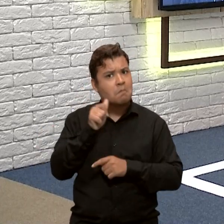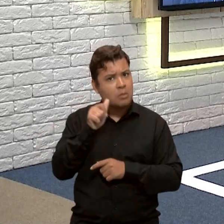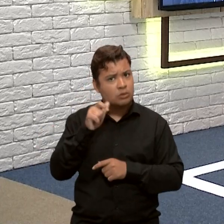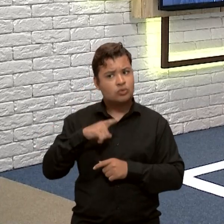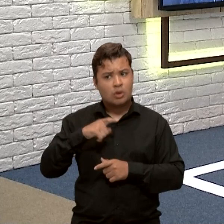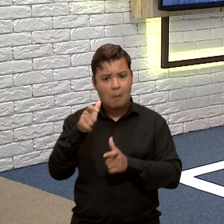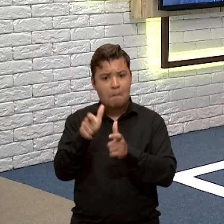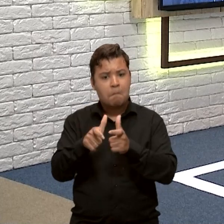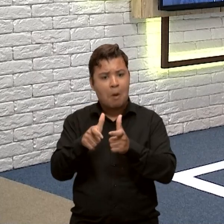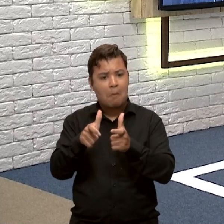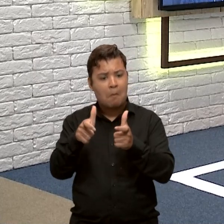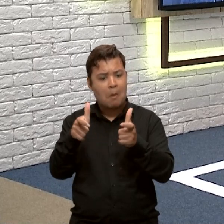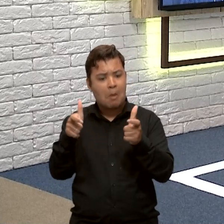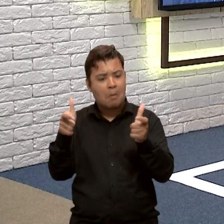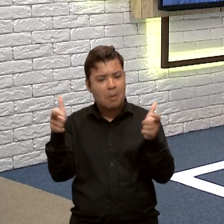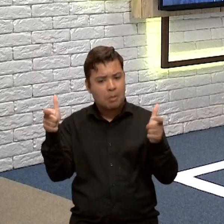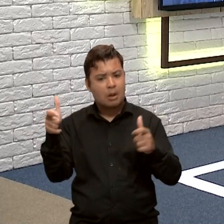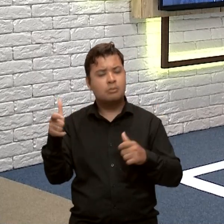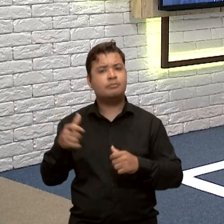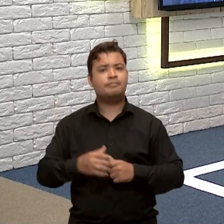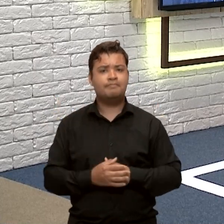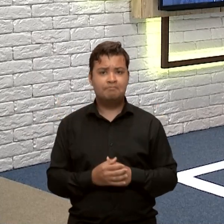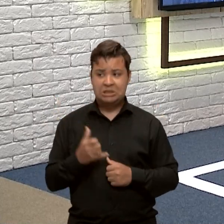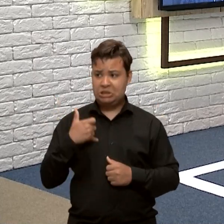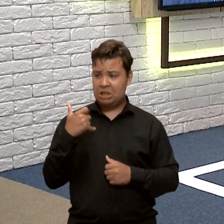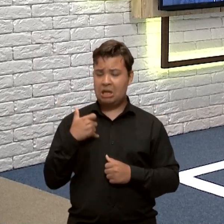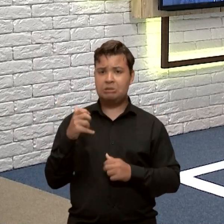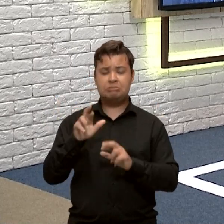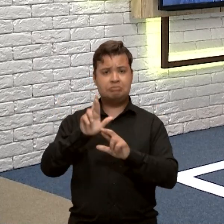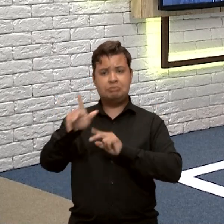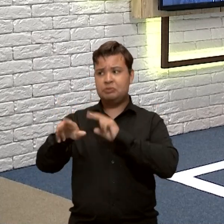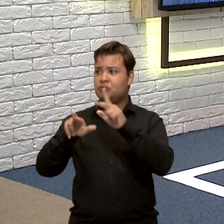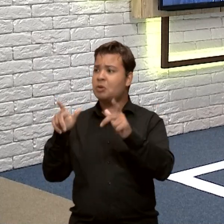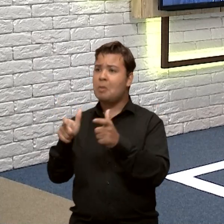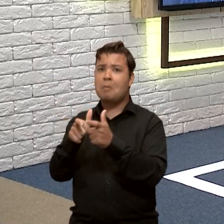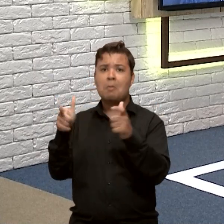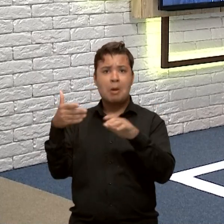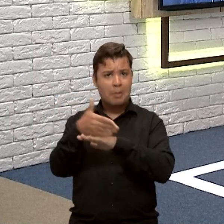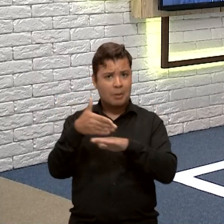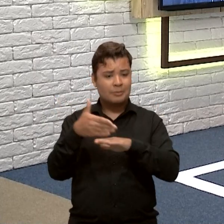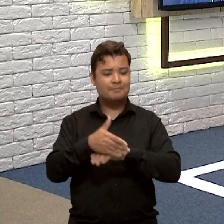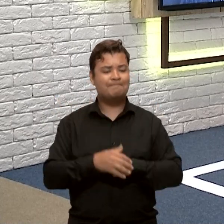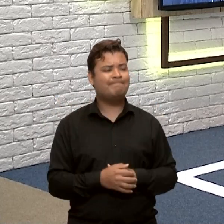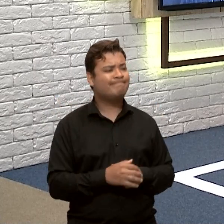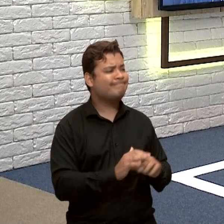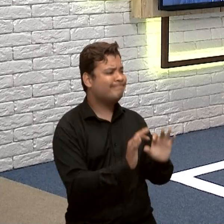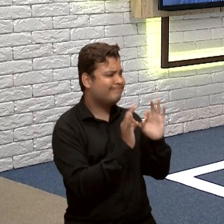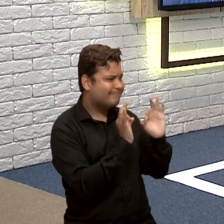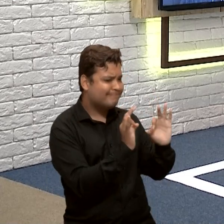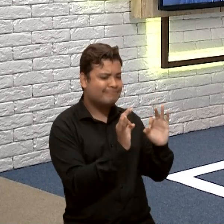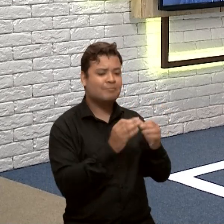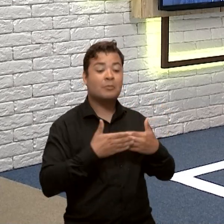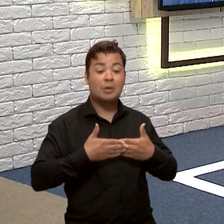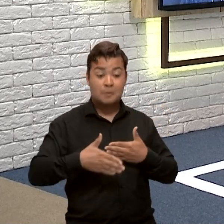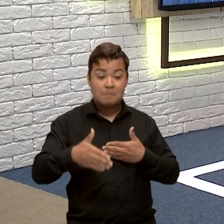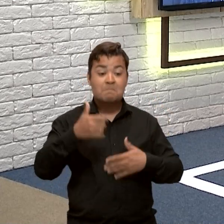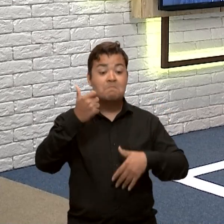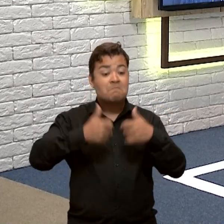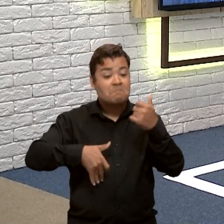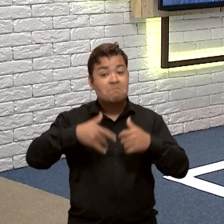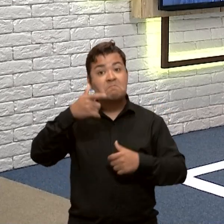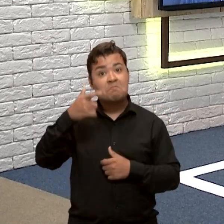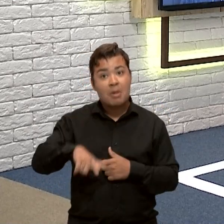inclusive nas diversas faixas etárias. Perfeito. Já já a gente vai conversar sobre isso, vai falar um pouco mais de quem